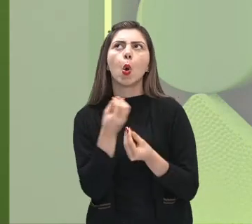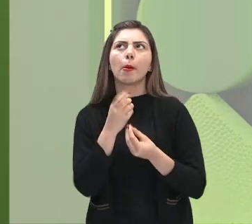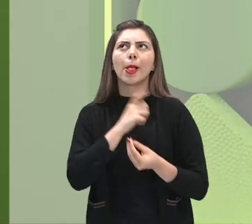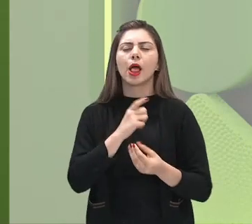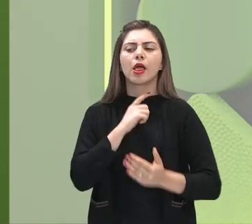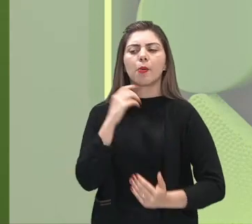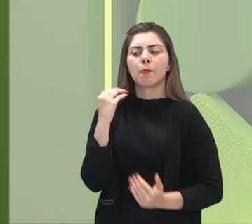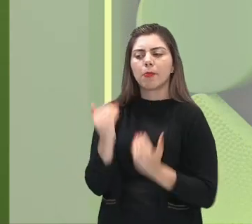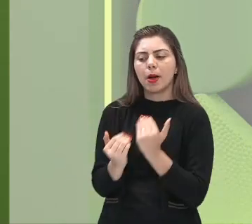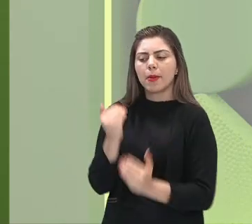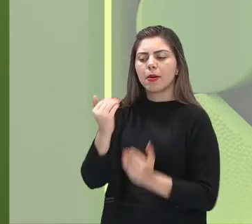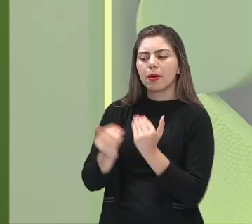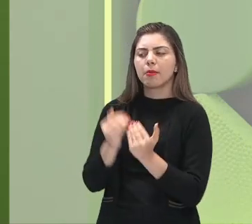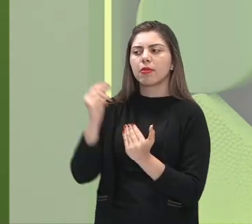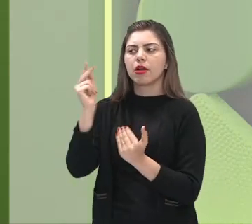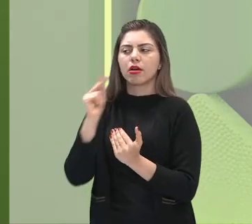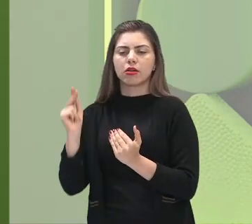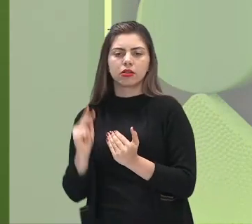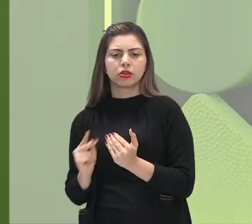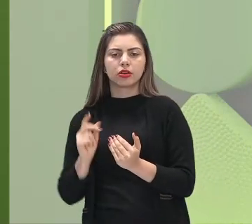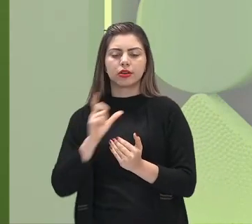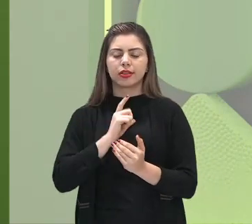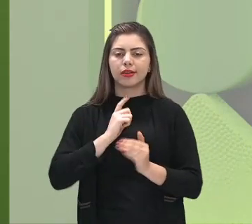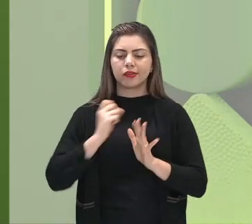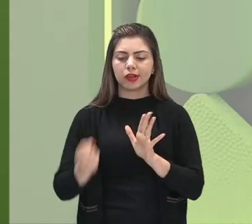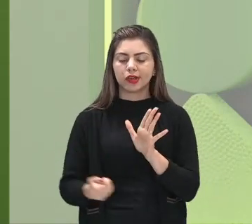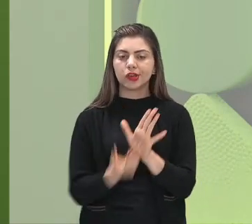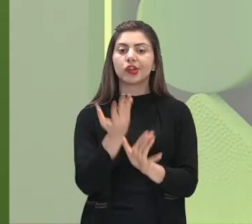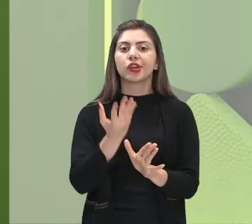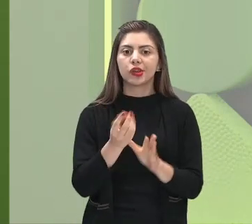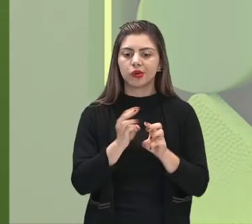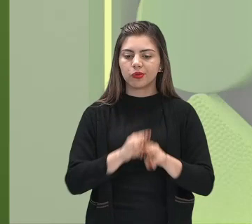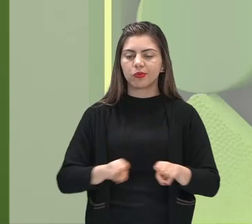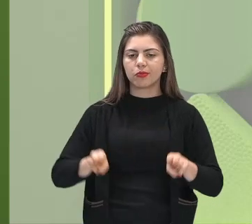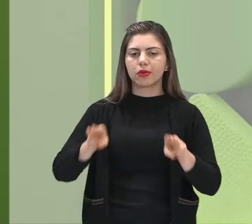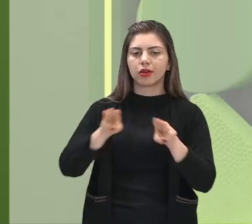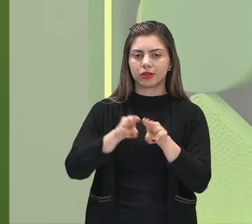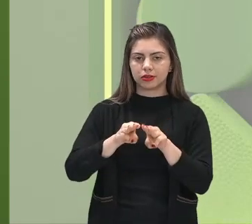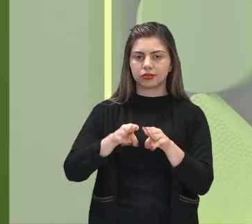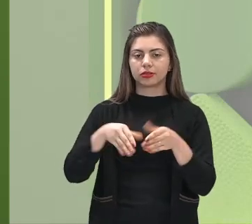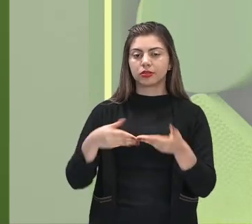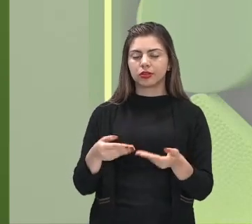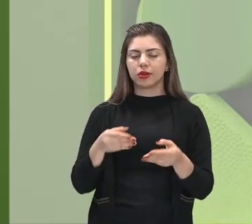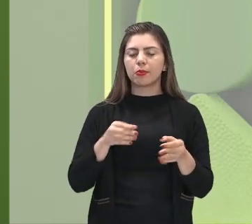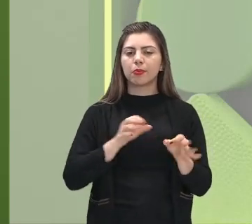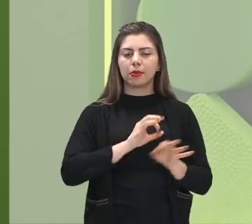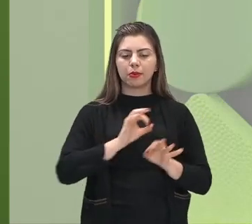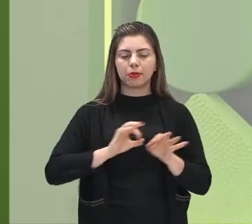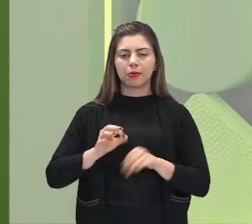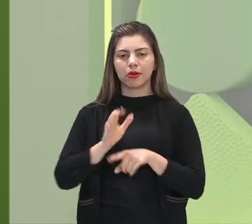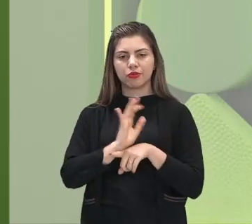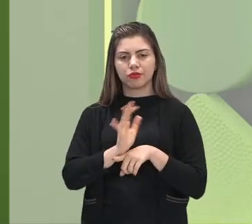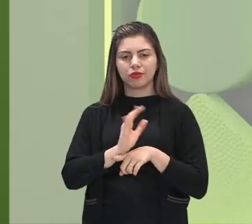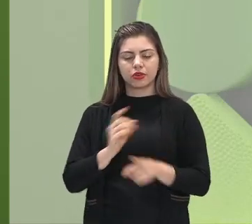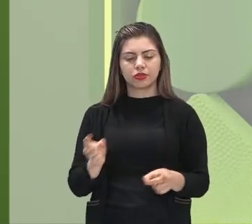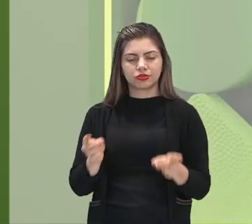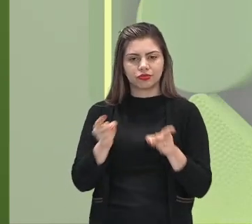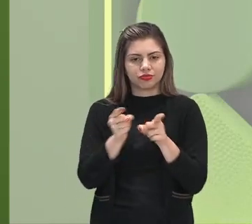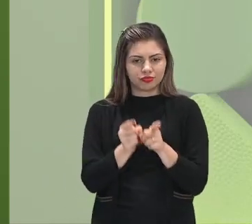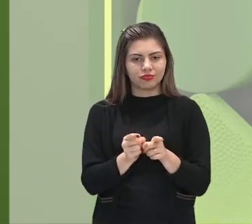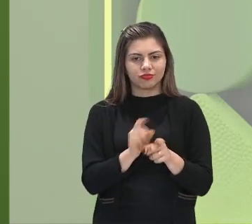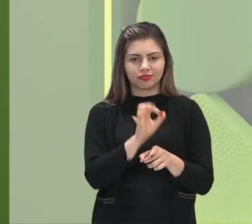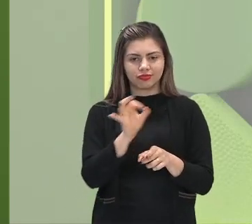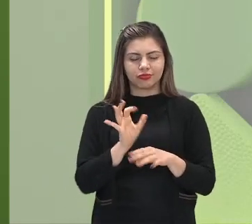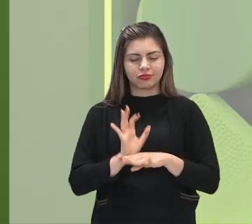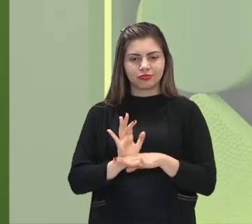processo histórico de desenvolvimento do magnetismo, nós preparamos aqui uma animação para você, uma animação em vídeo,